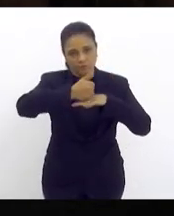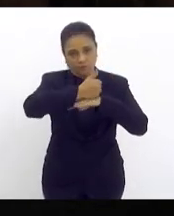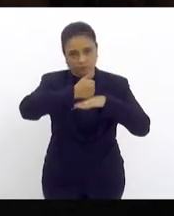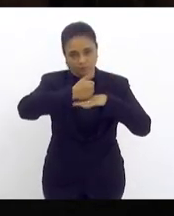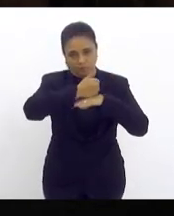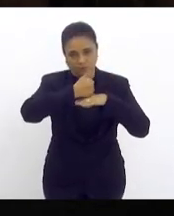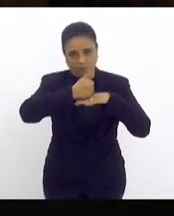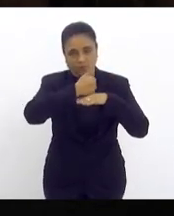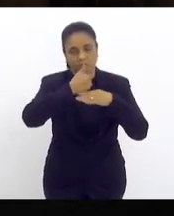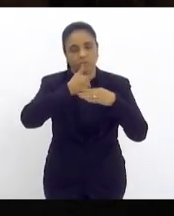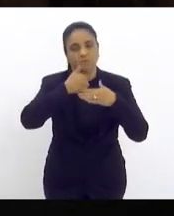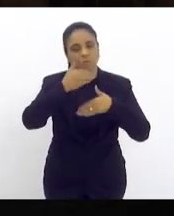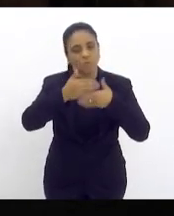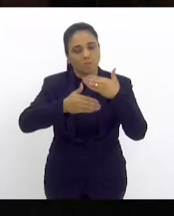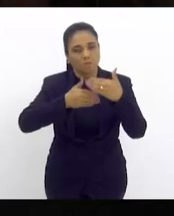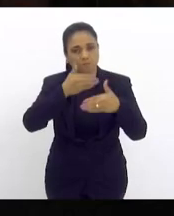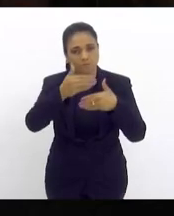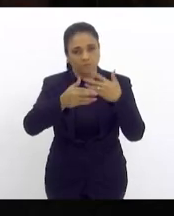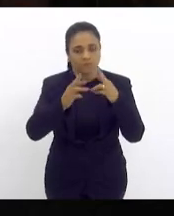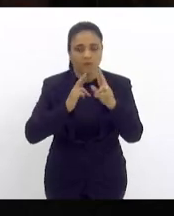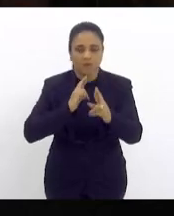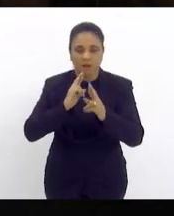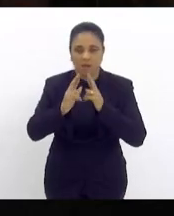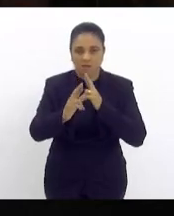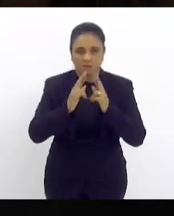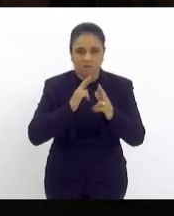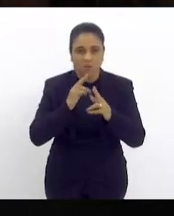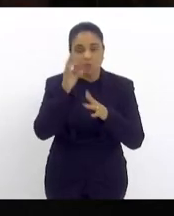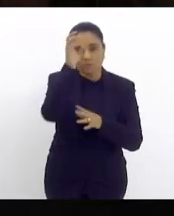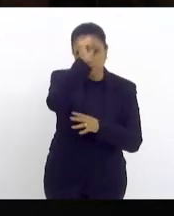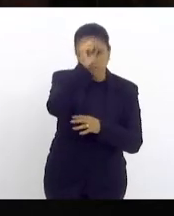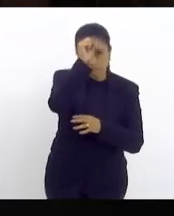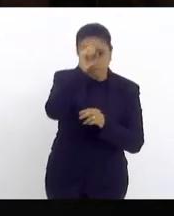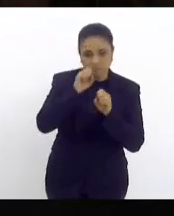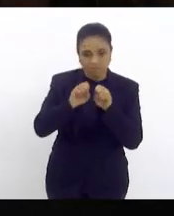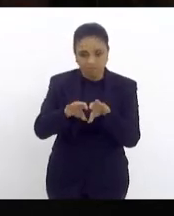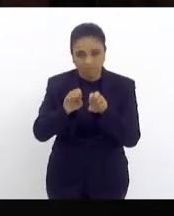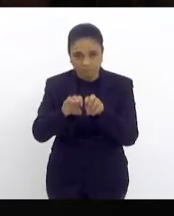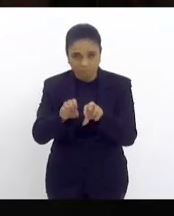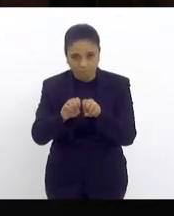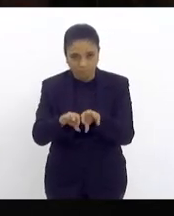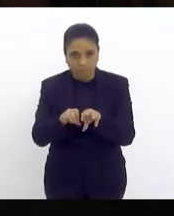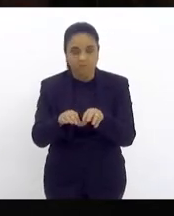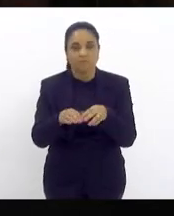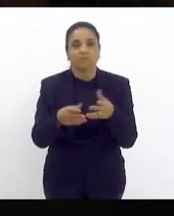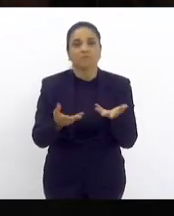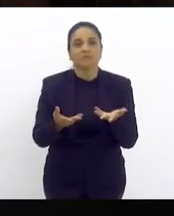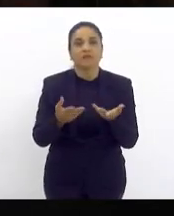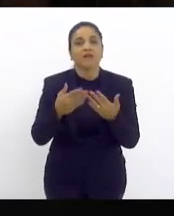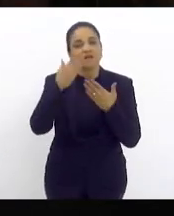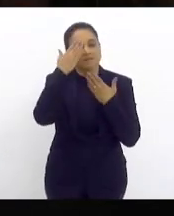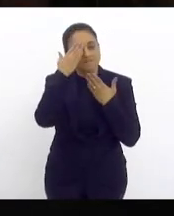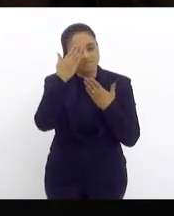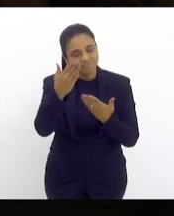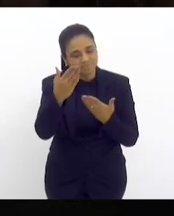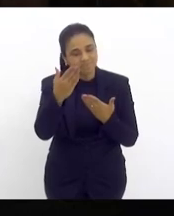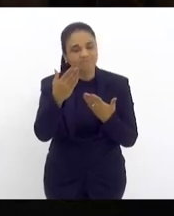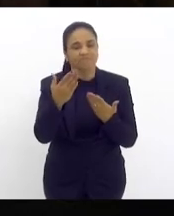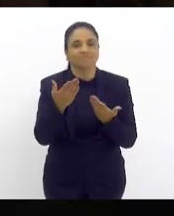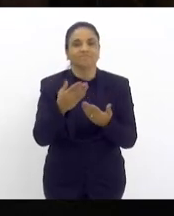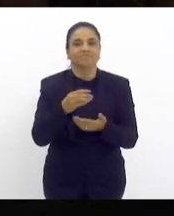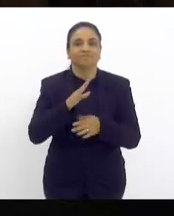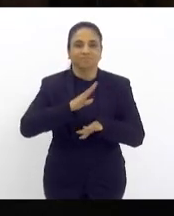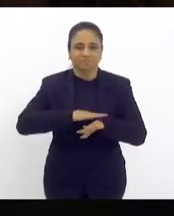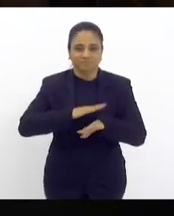ao processo de relações ensino-aprendizagem então termina que minha fala Agradeço ao tempo e vamos que